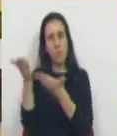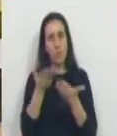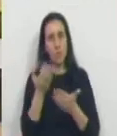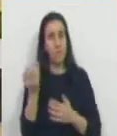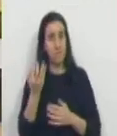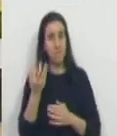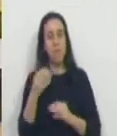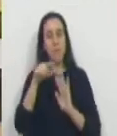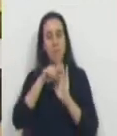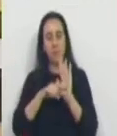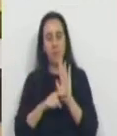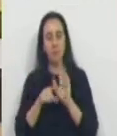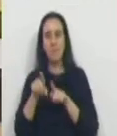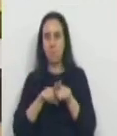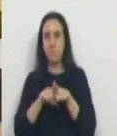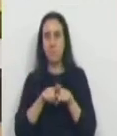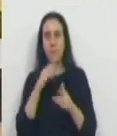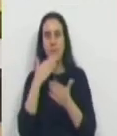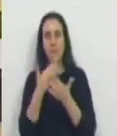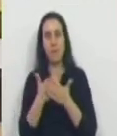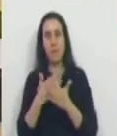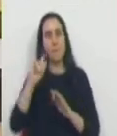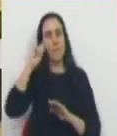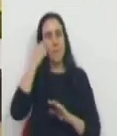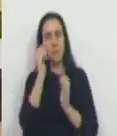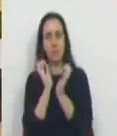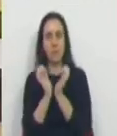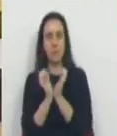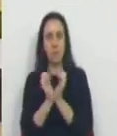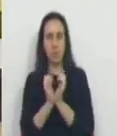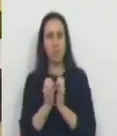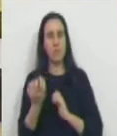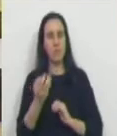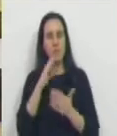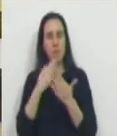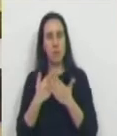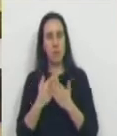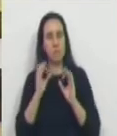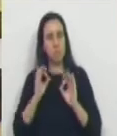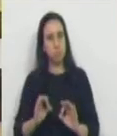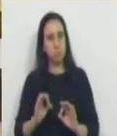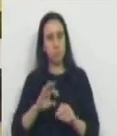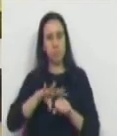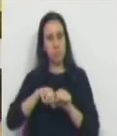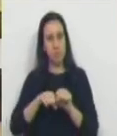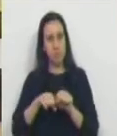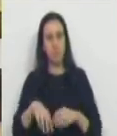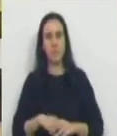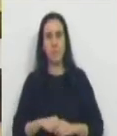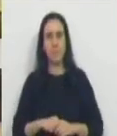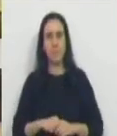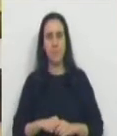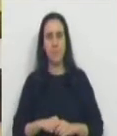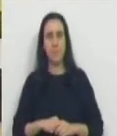essas medidas, essas políticas descapitalizam a segurança social e são ameaças. O que,